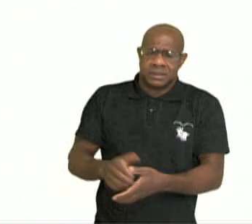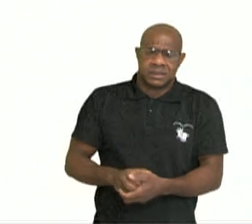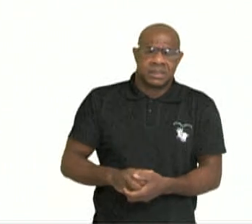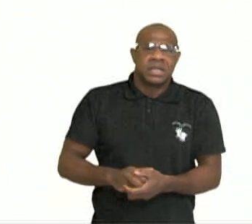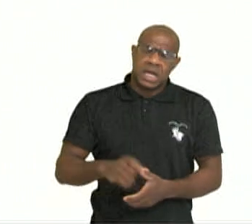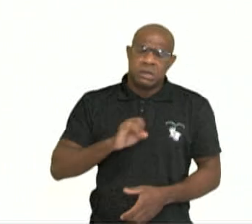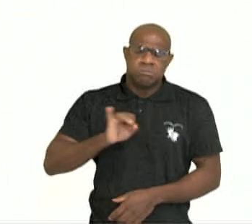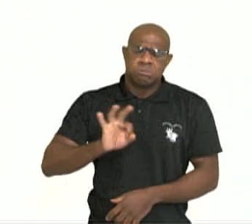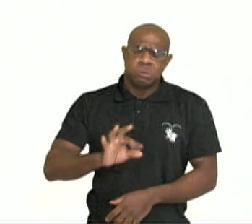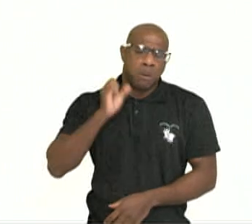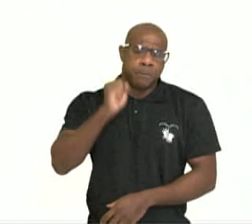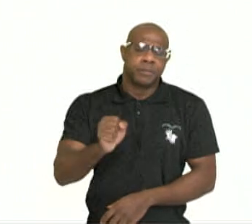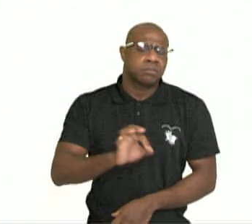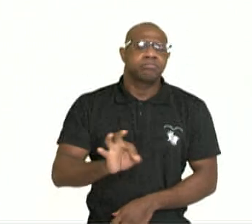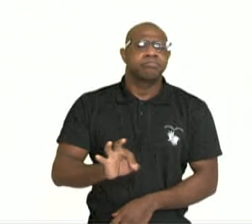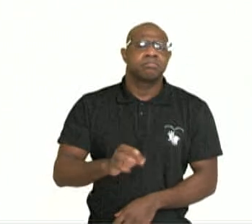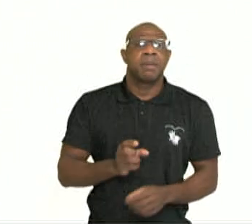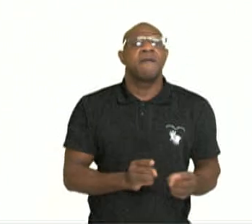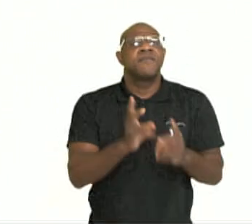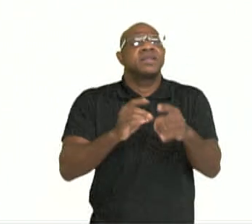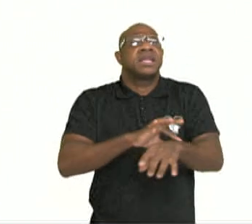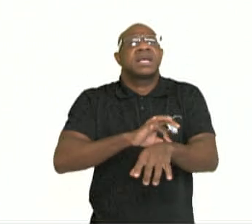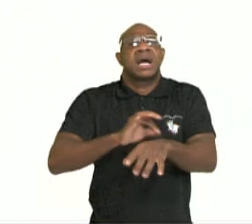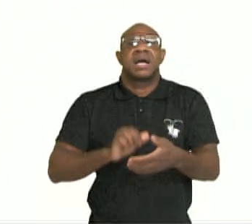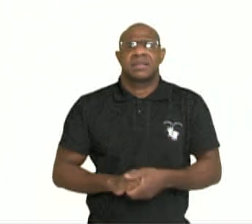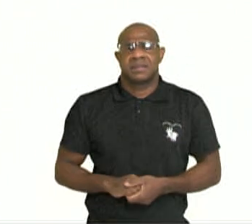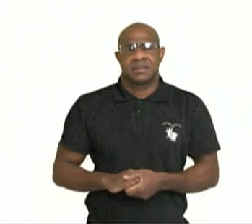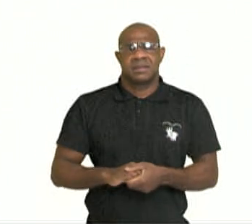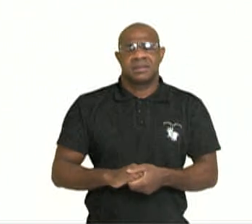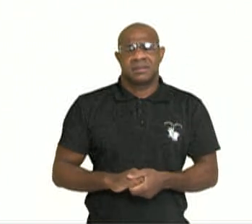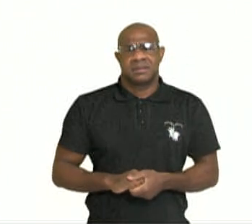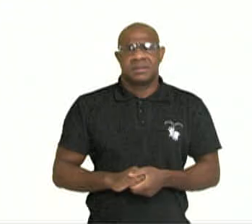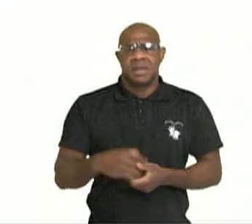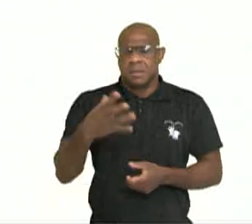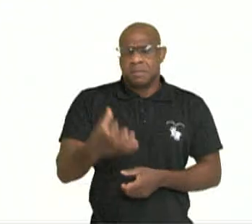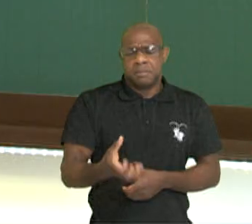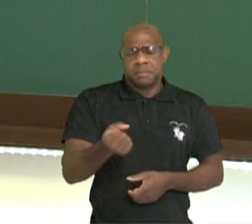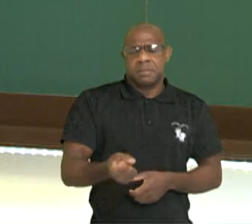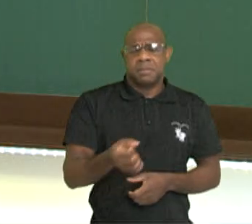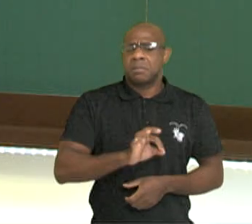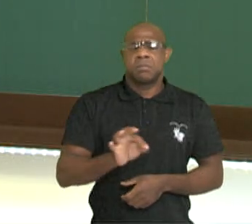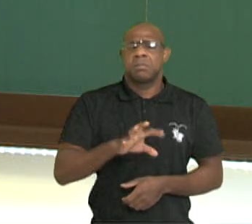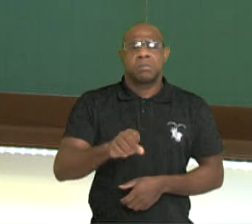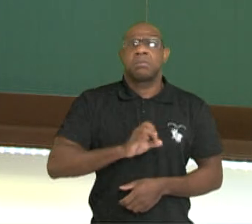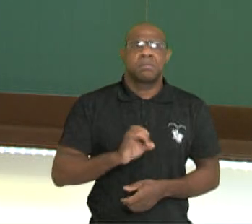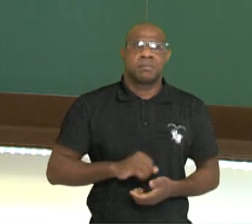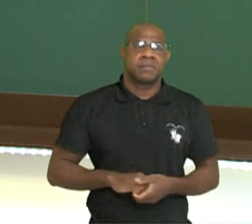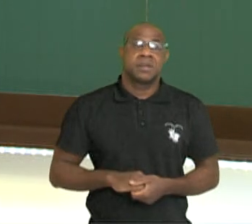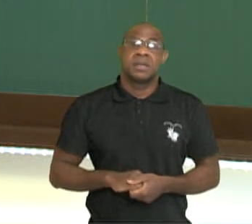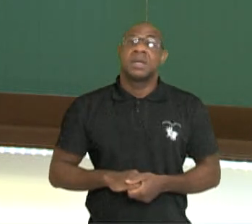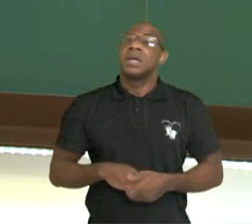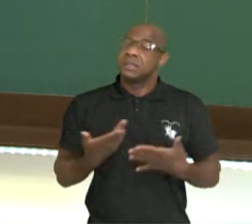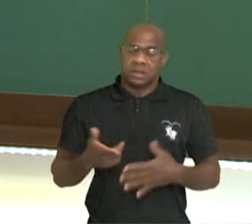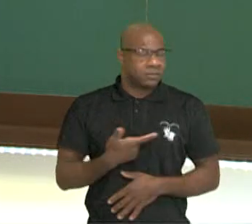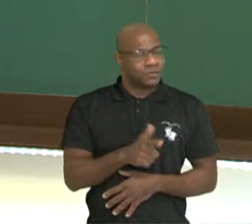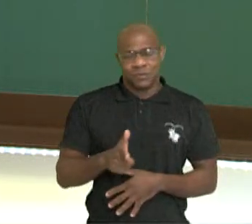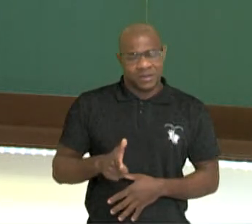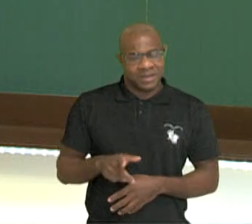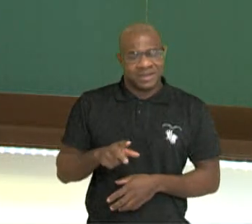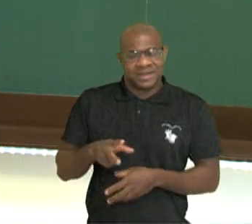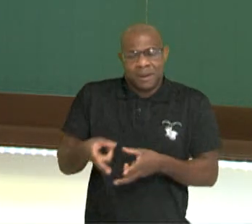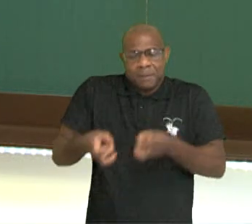a carne, sem retirar o couro, sem retirar leite, aí não é considerado um extrativismo. Mas quando